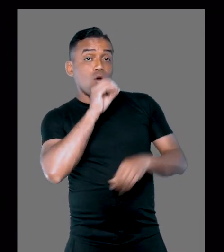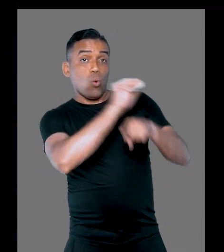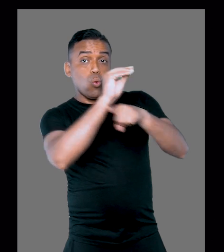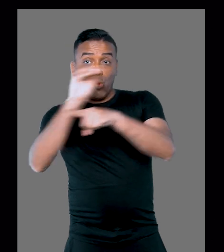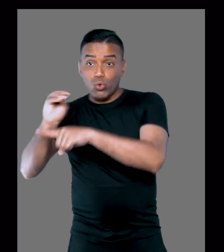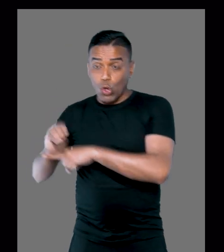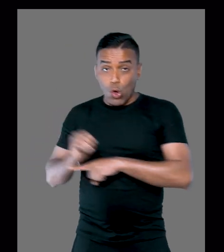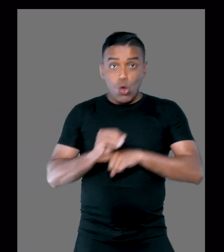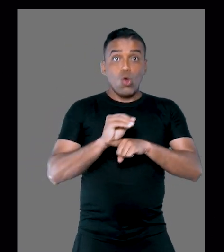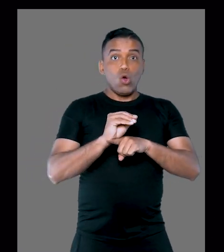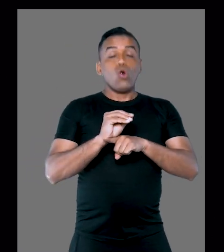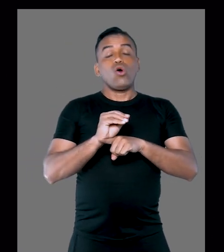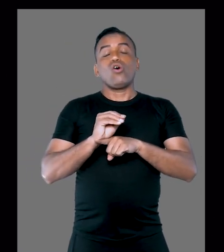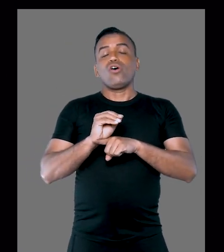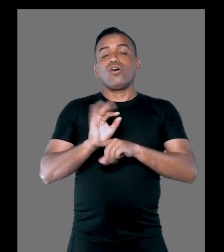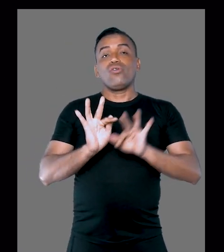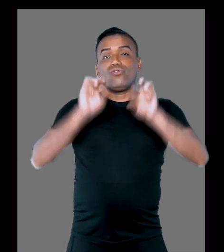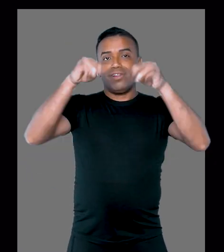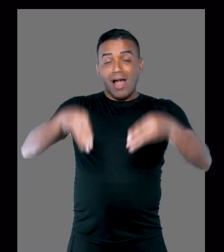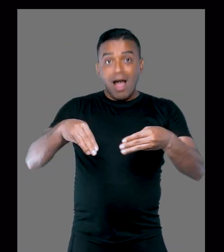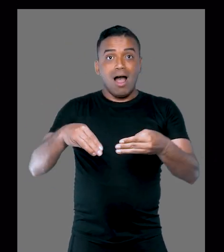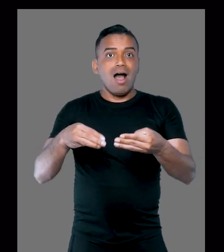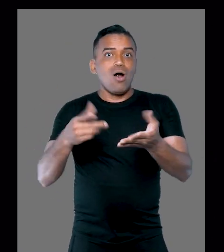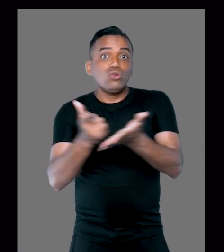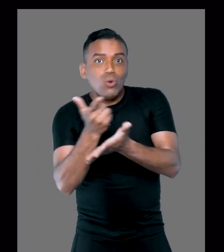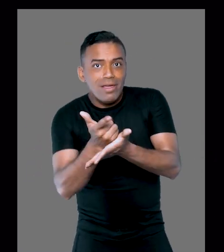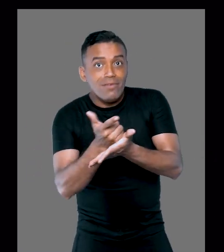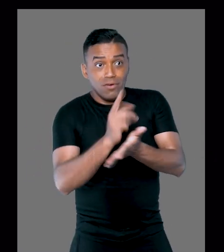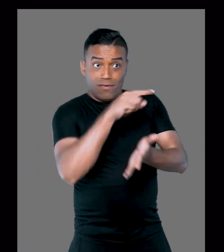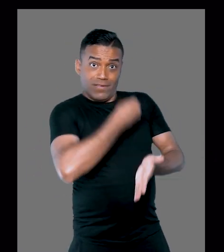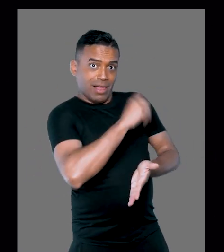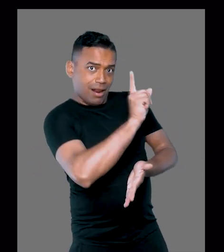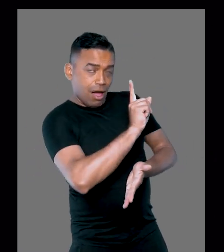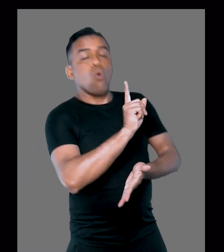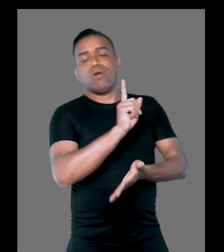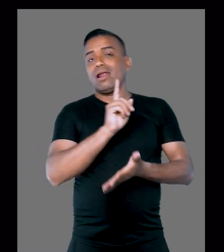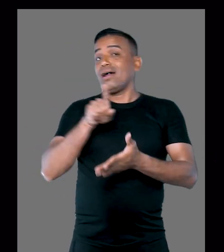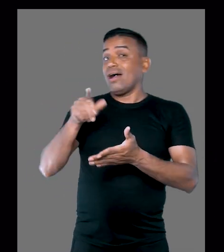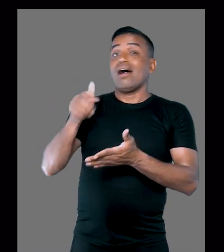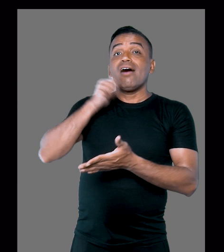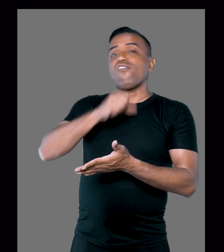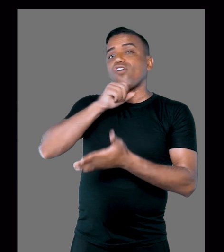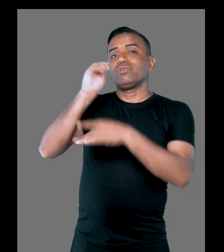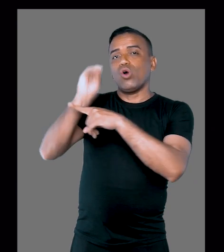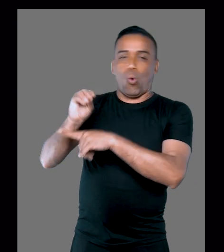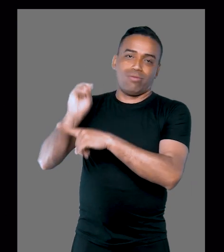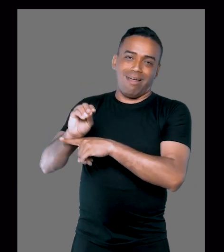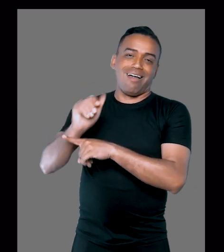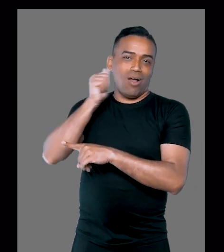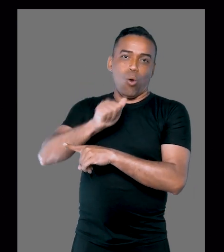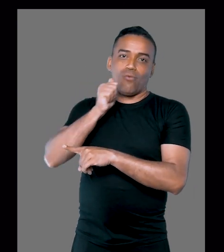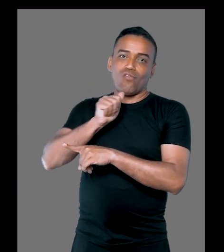final do livro, não no final da vida, hein, gente? Ela precisou de cuidados. E aí